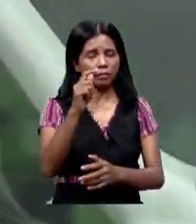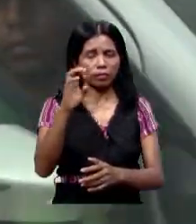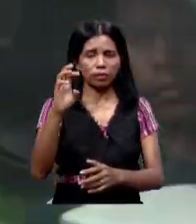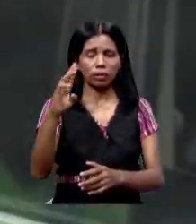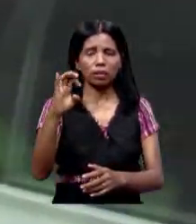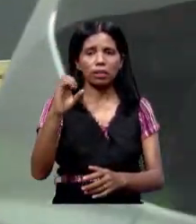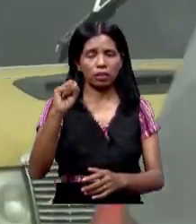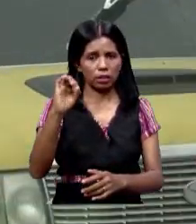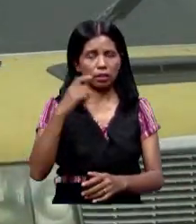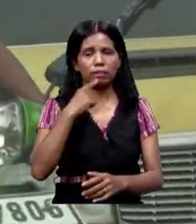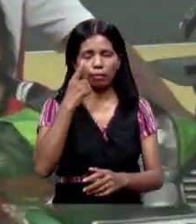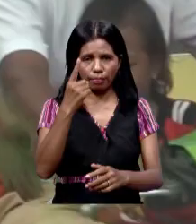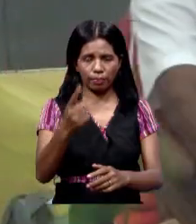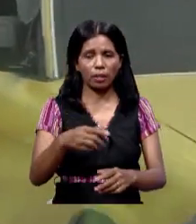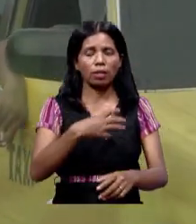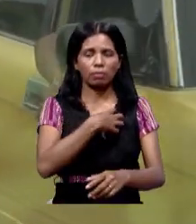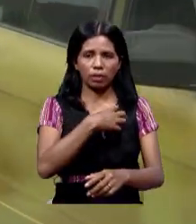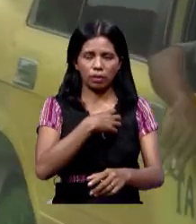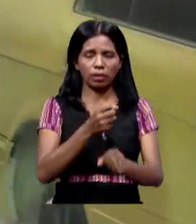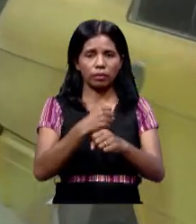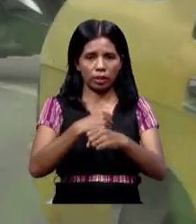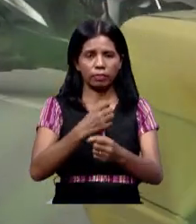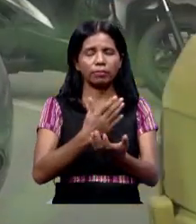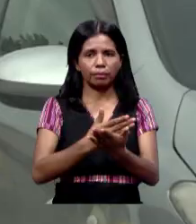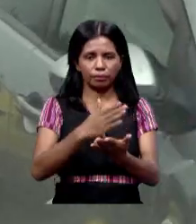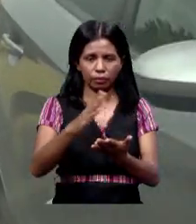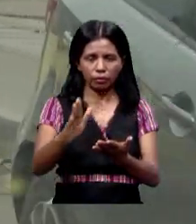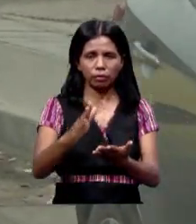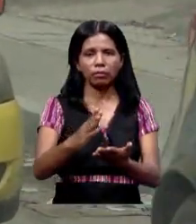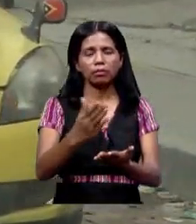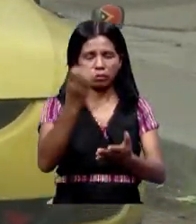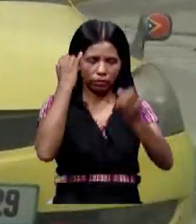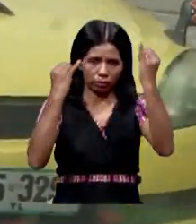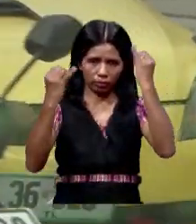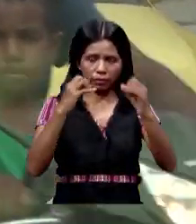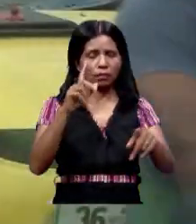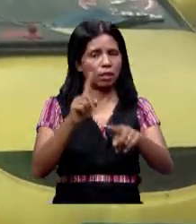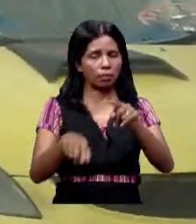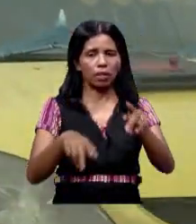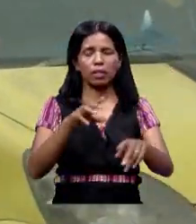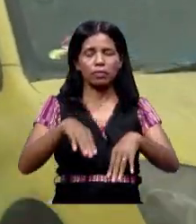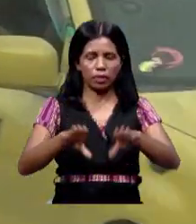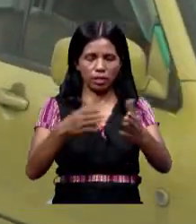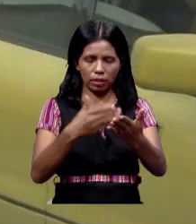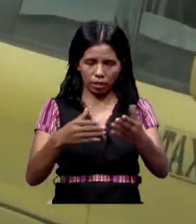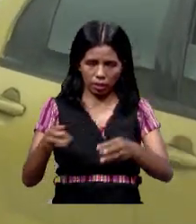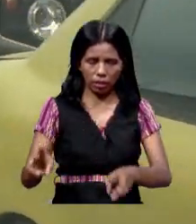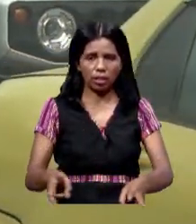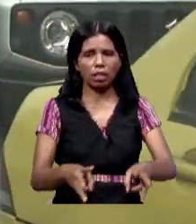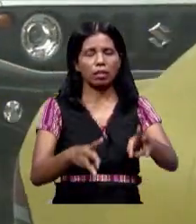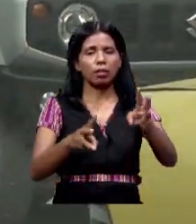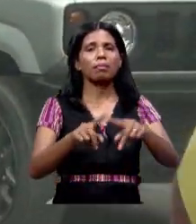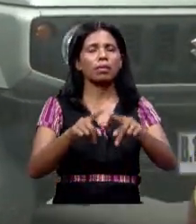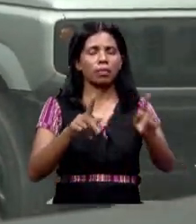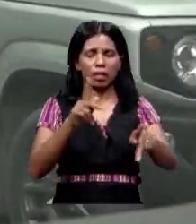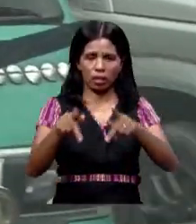Martins Atutan, durante ne pentele halo aproximação na fatin ho vendedor sira, atu labele faansa san iha dalam publiku, mebe negociante